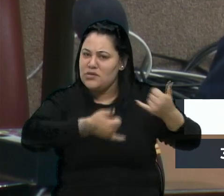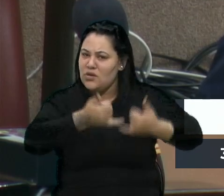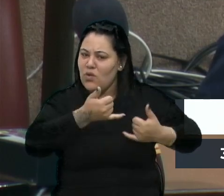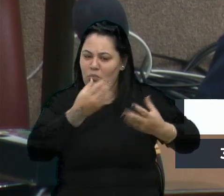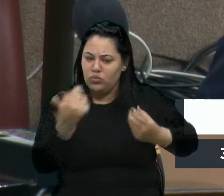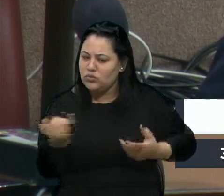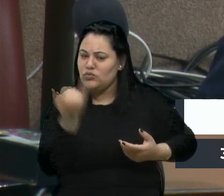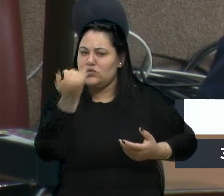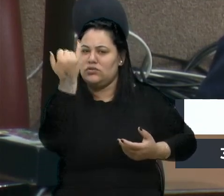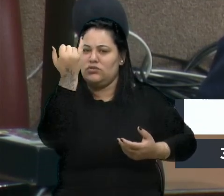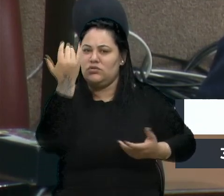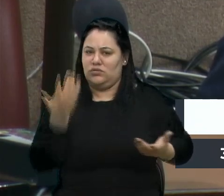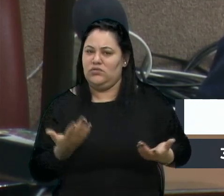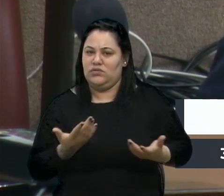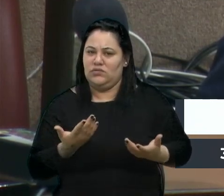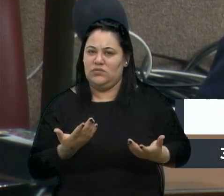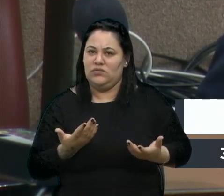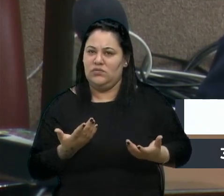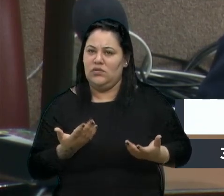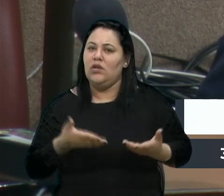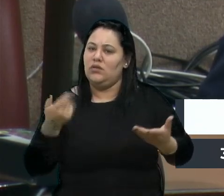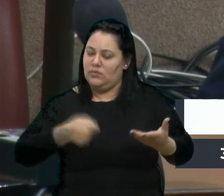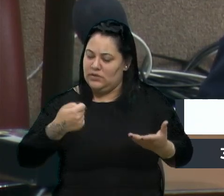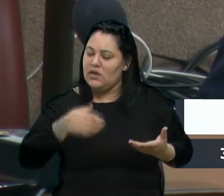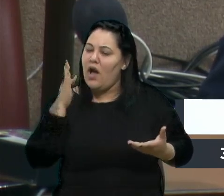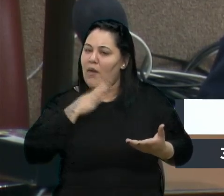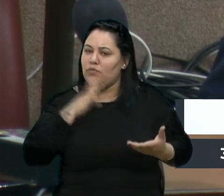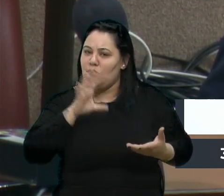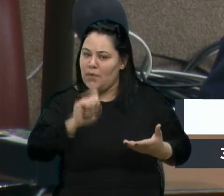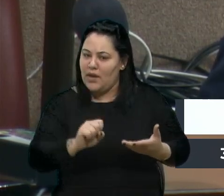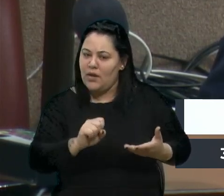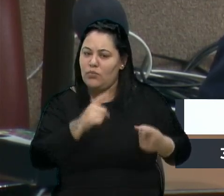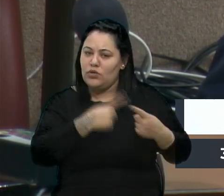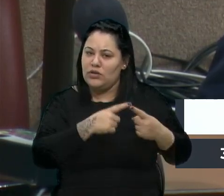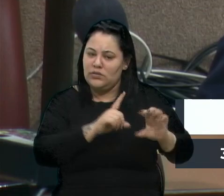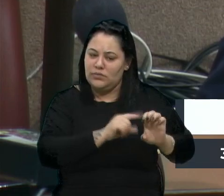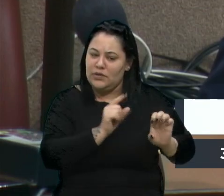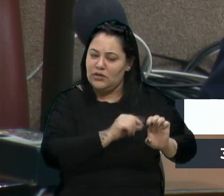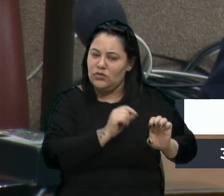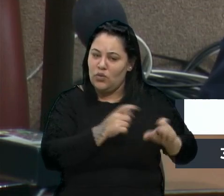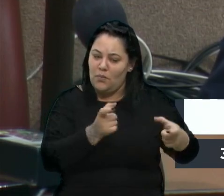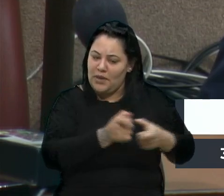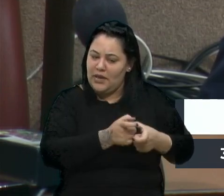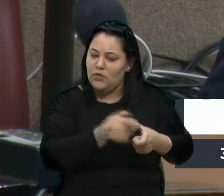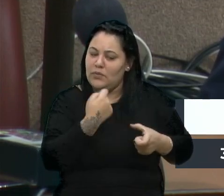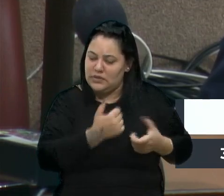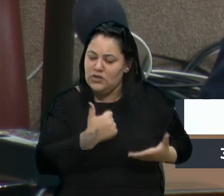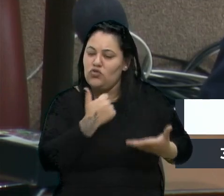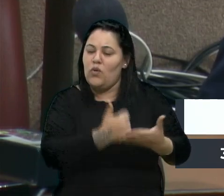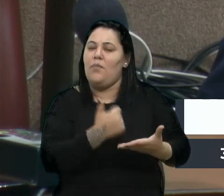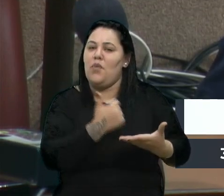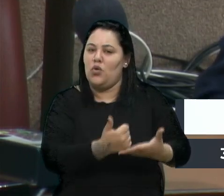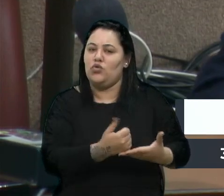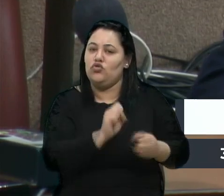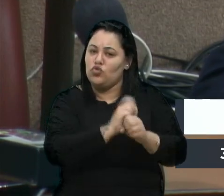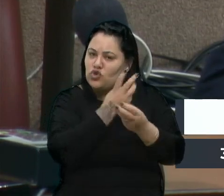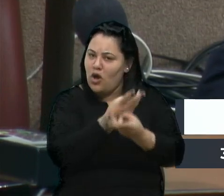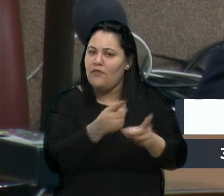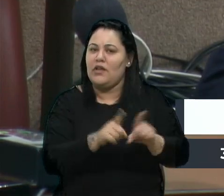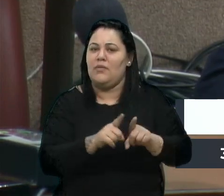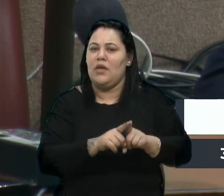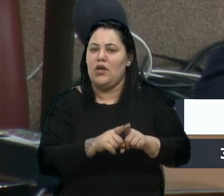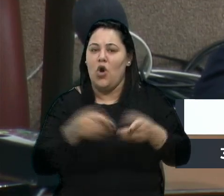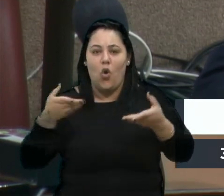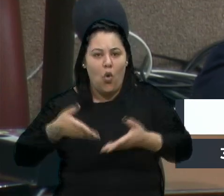importante. Então, antes tarde do que nunca, porque o microempreendedor precisa desse apoio. Precisa. Hoje,